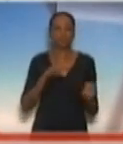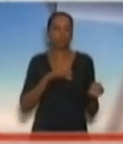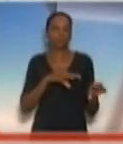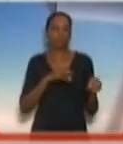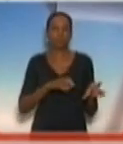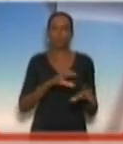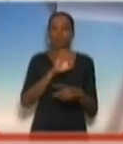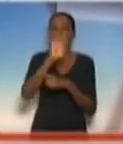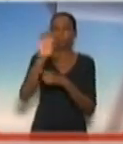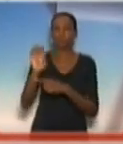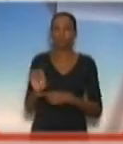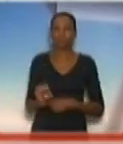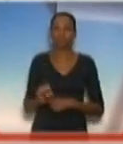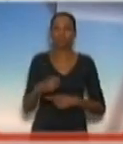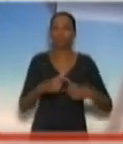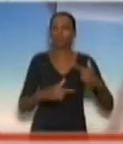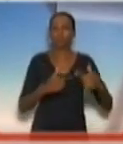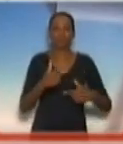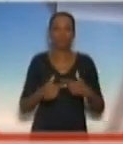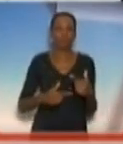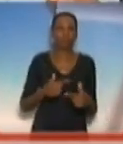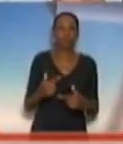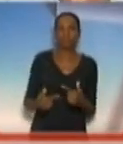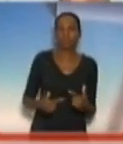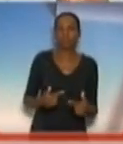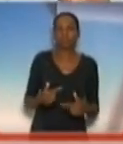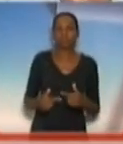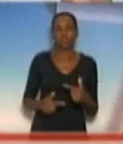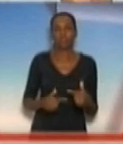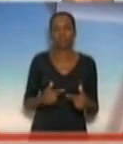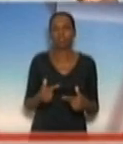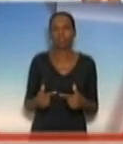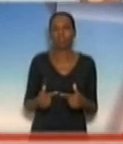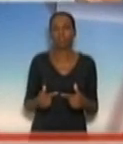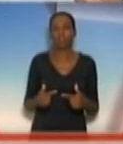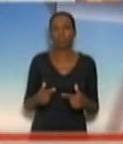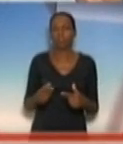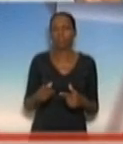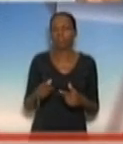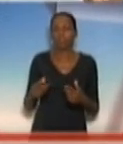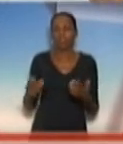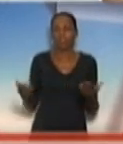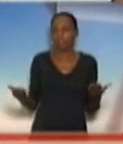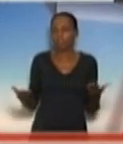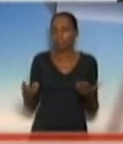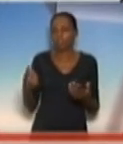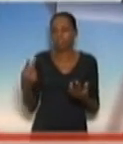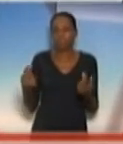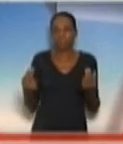educação do Estado funcionar hoje com essa situação de